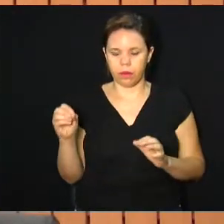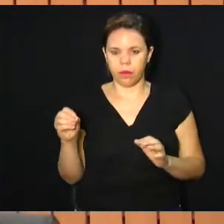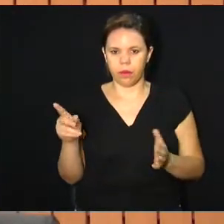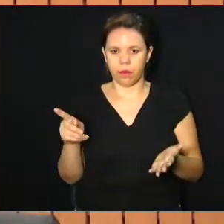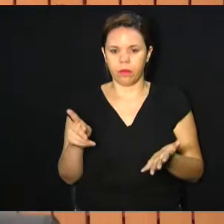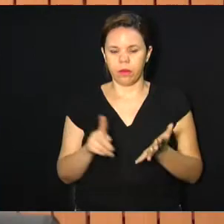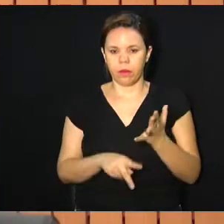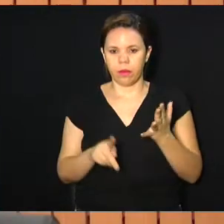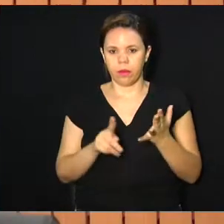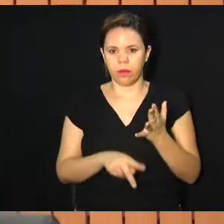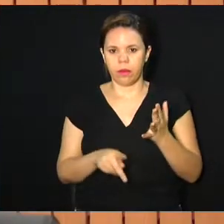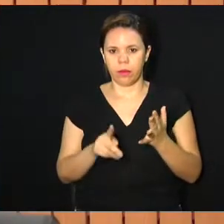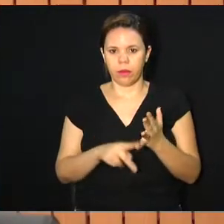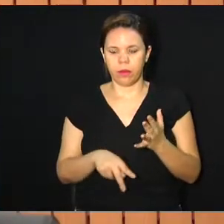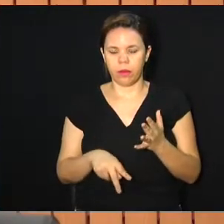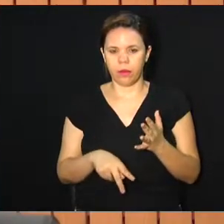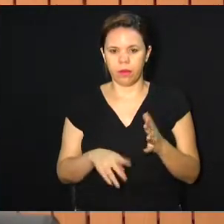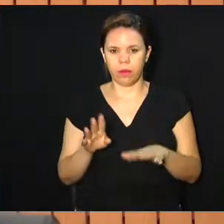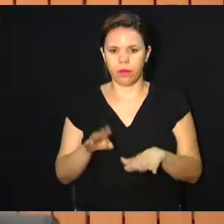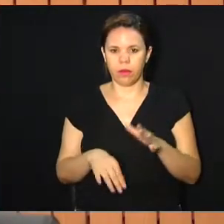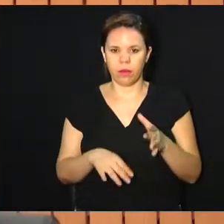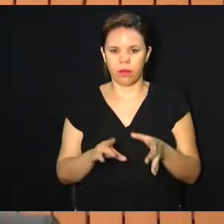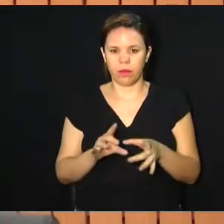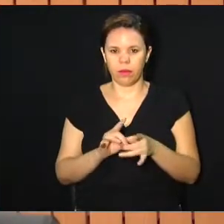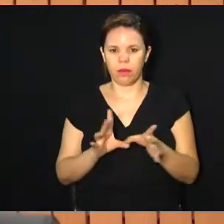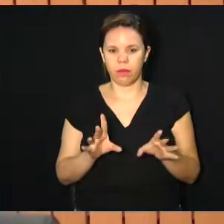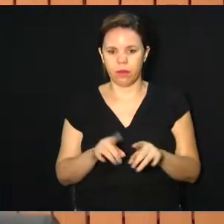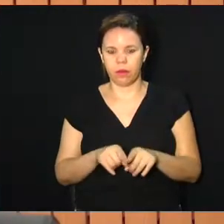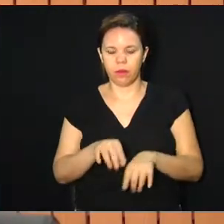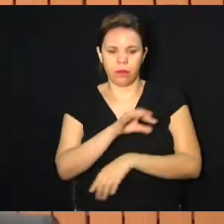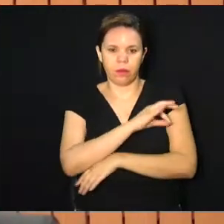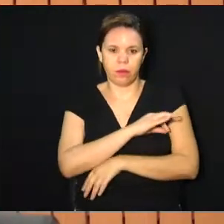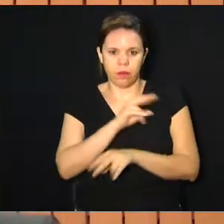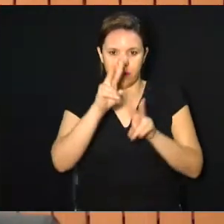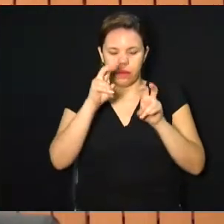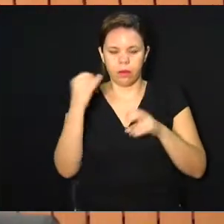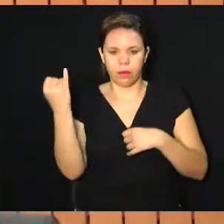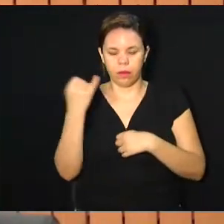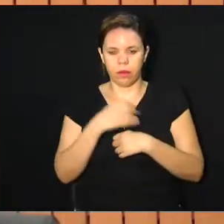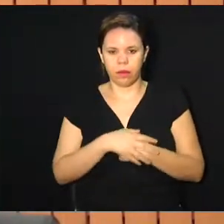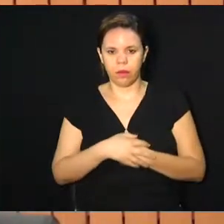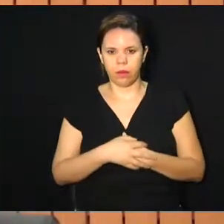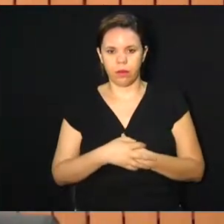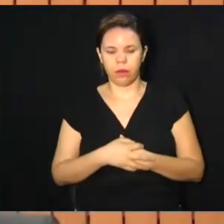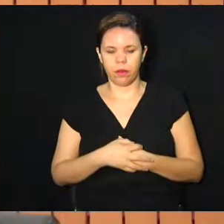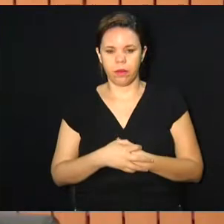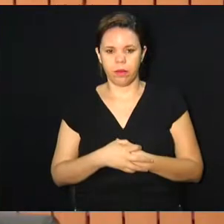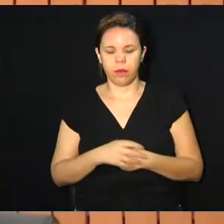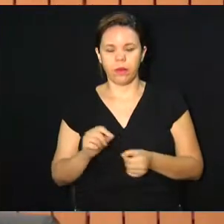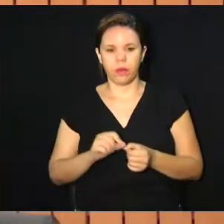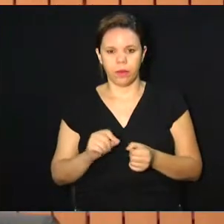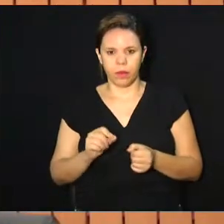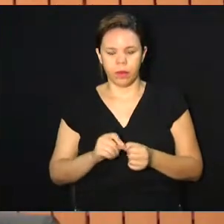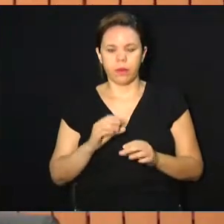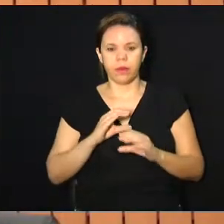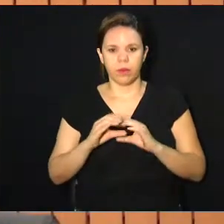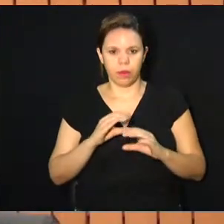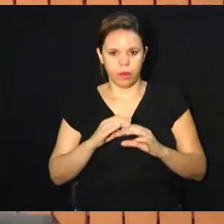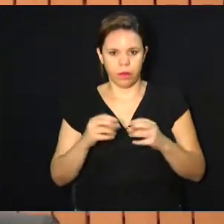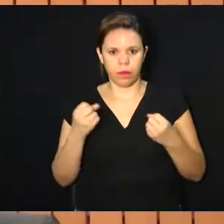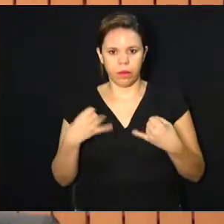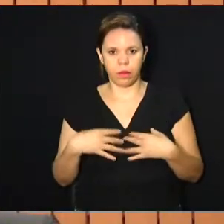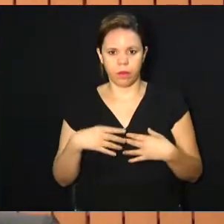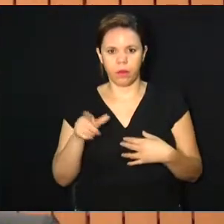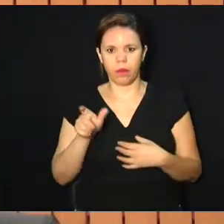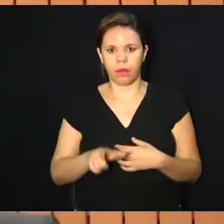páginas são, mas são muito burocráticas, né? O ideal é que a prefeitura pegue os temas mais importantes e faça uma comunicação, explicando para o